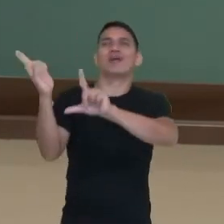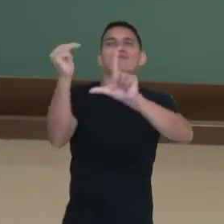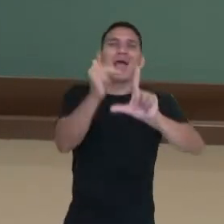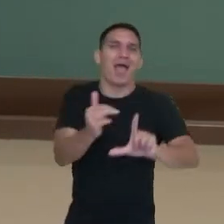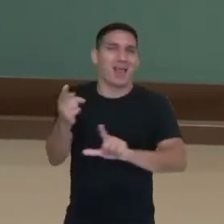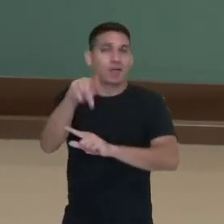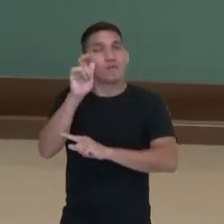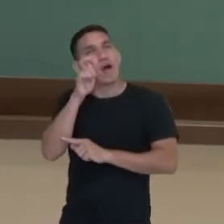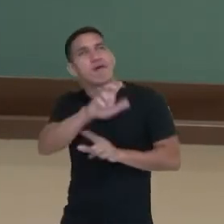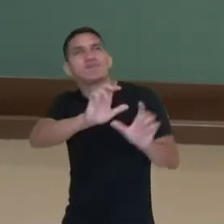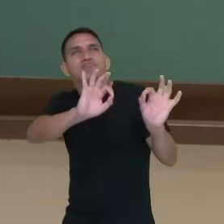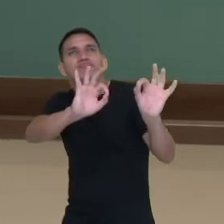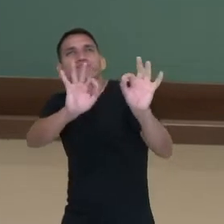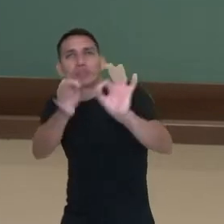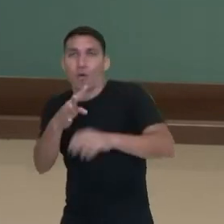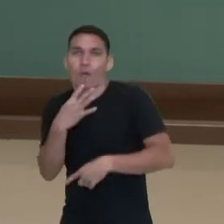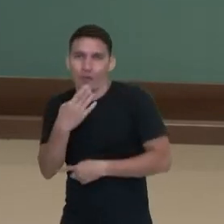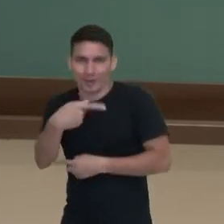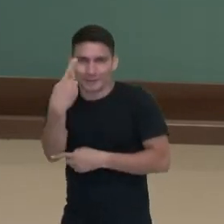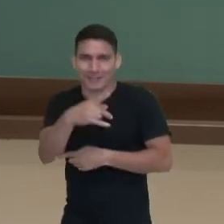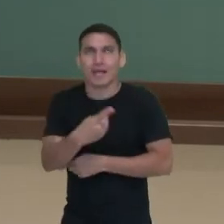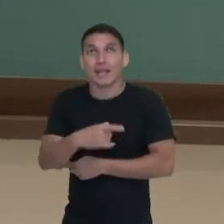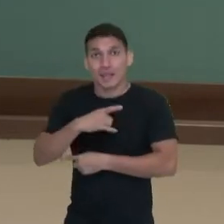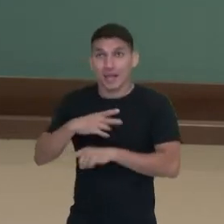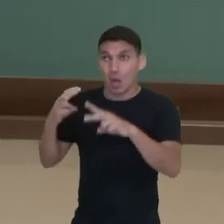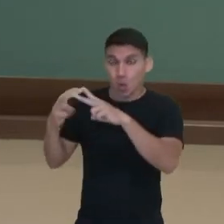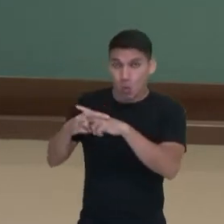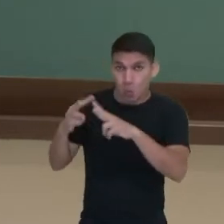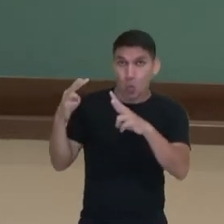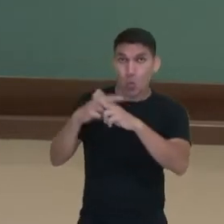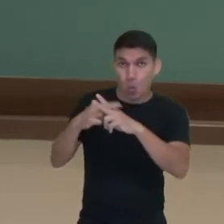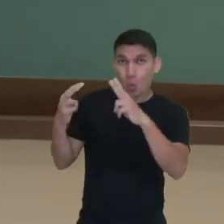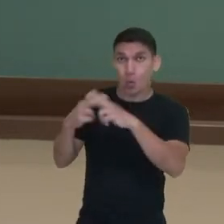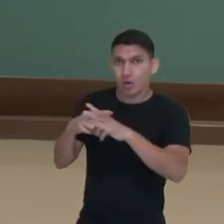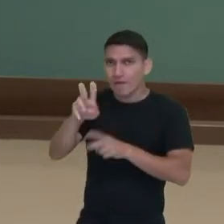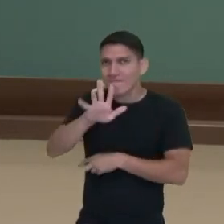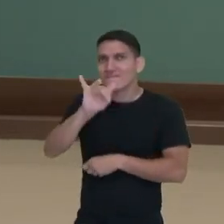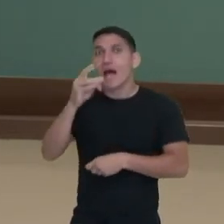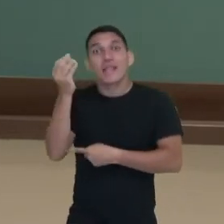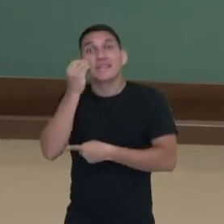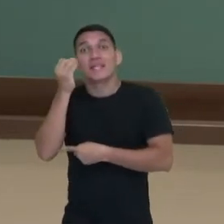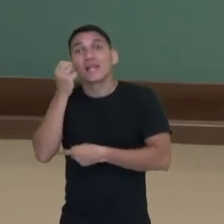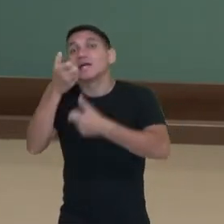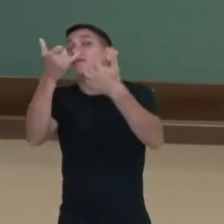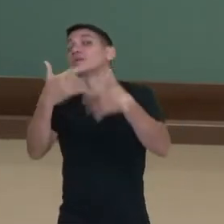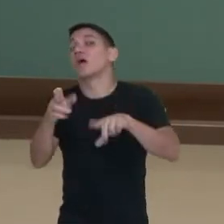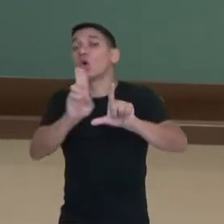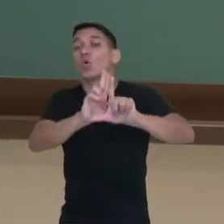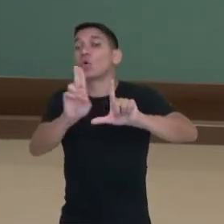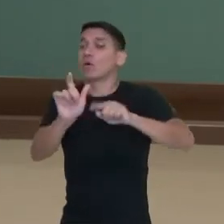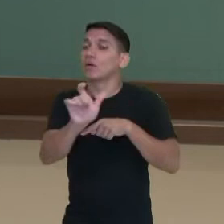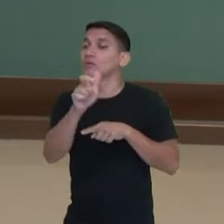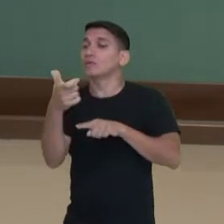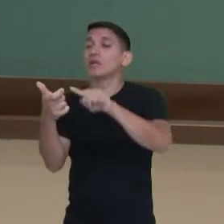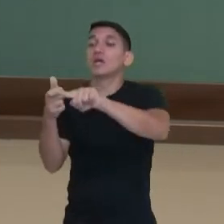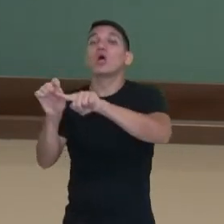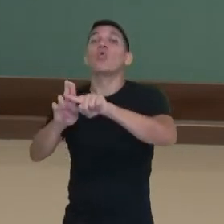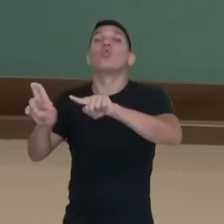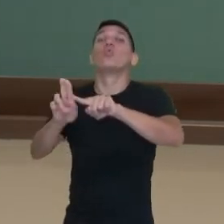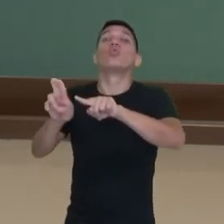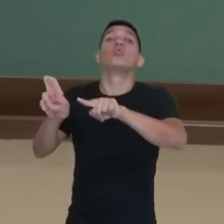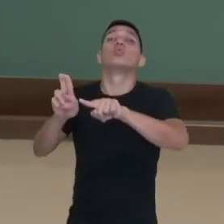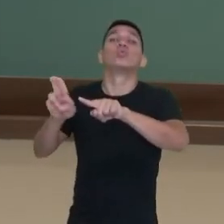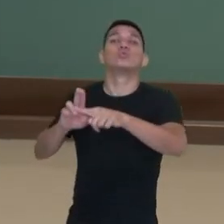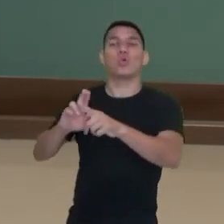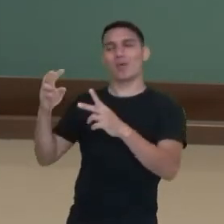do desenho que você conhece, aonde tem luta, né? E você vai tentar dizer qual é a modalidade